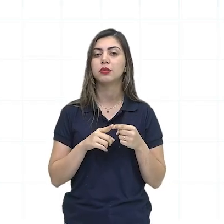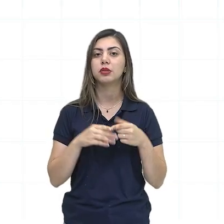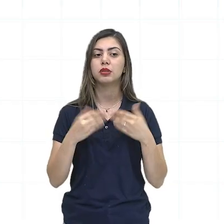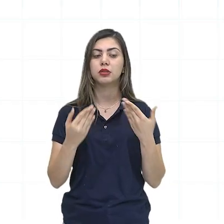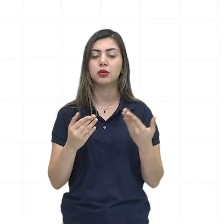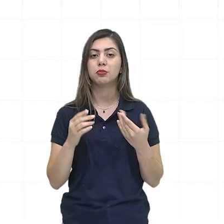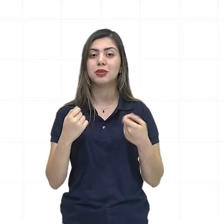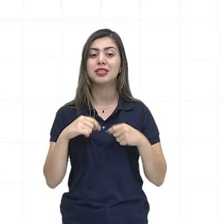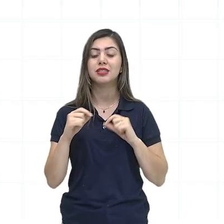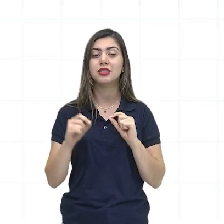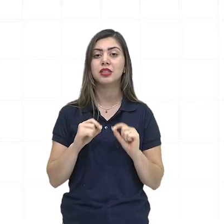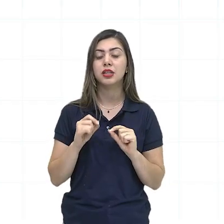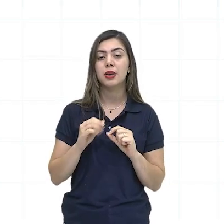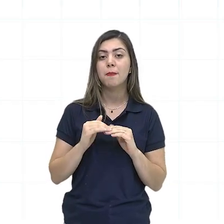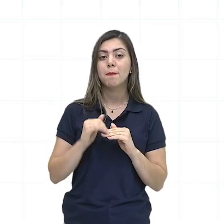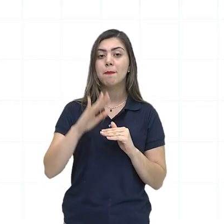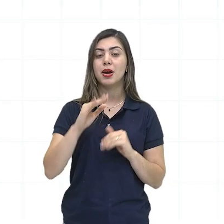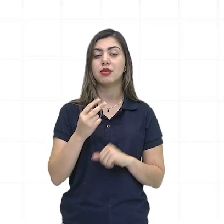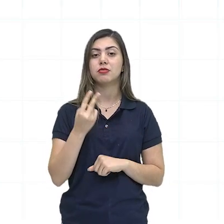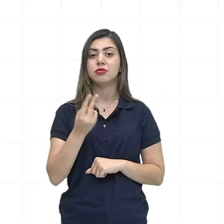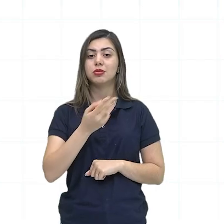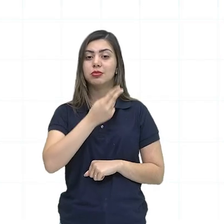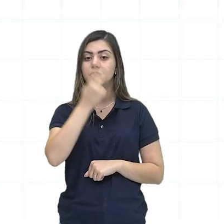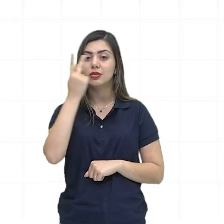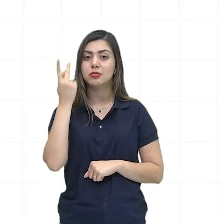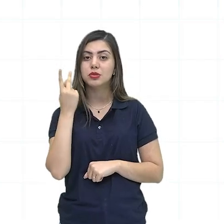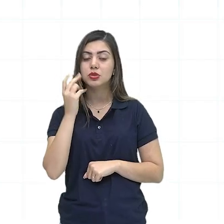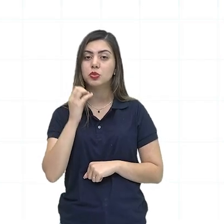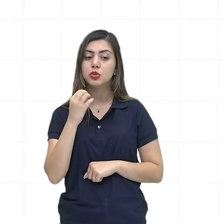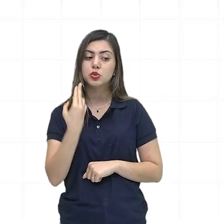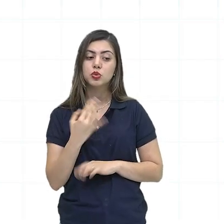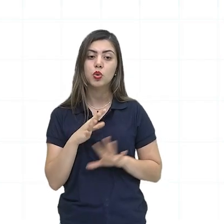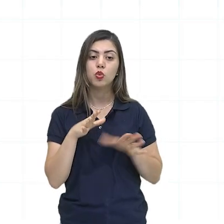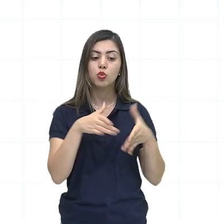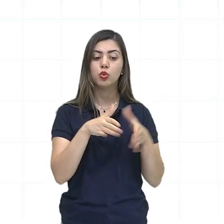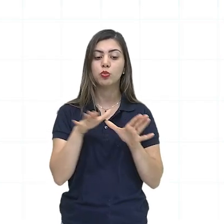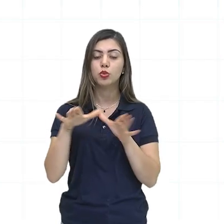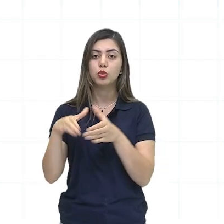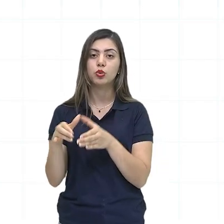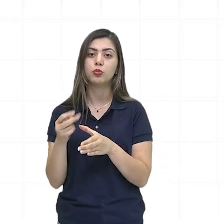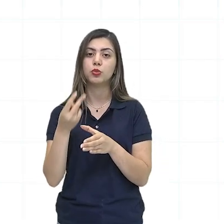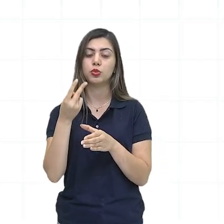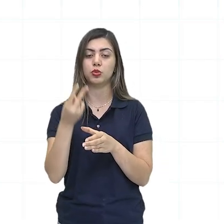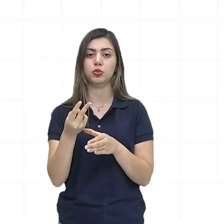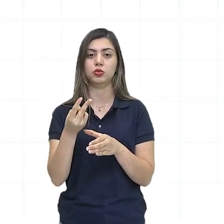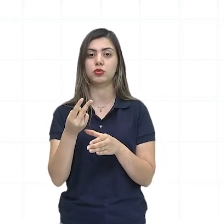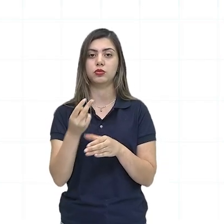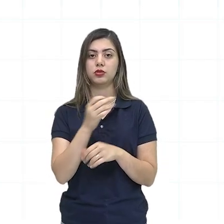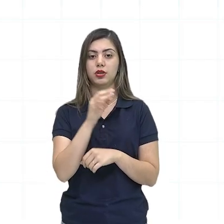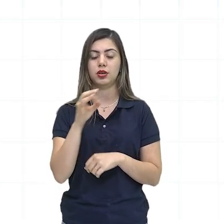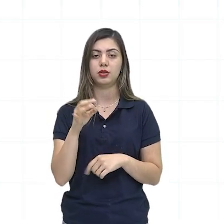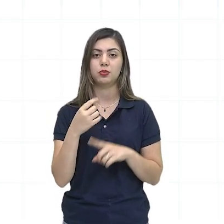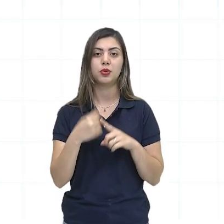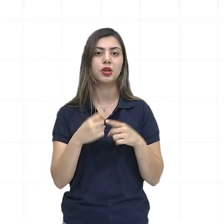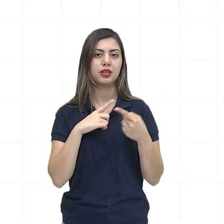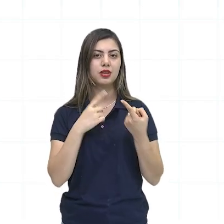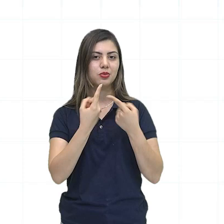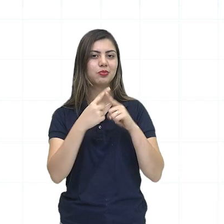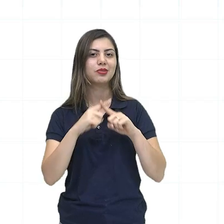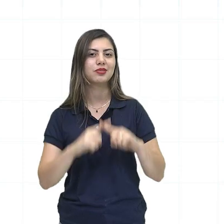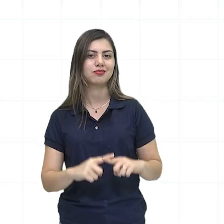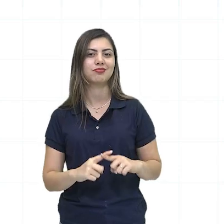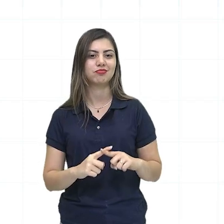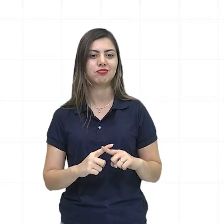no mínimo, 2 jogadores ou 2 equipes, justamente para ter aí essa questão da competição,